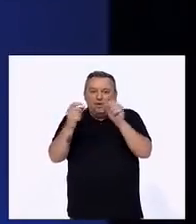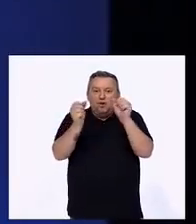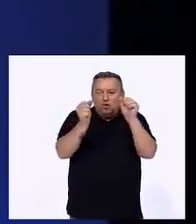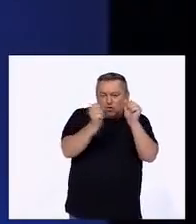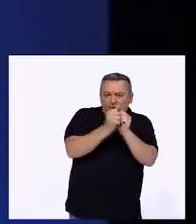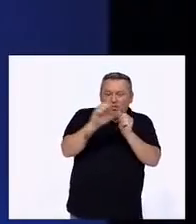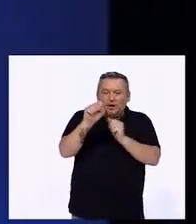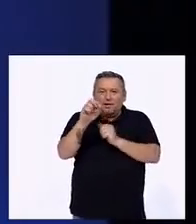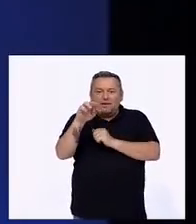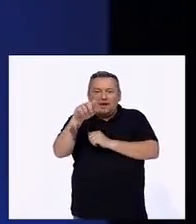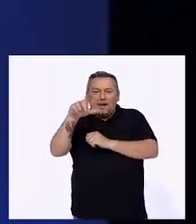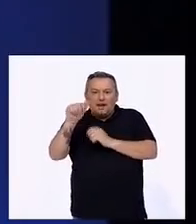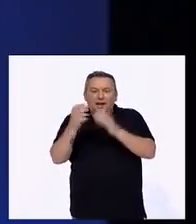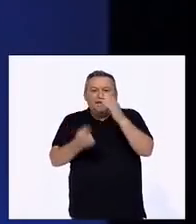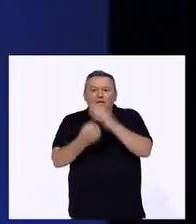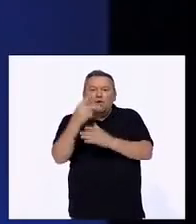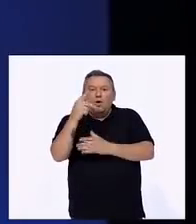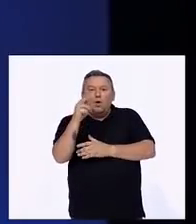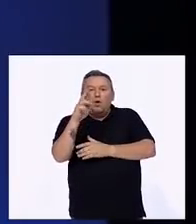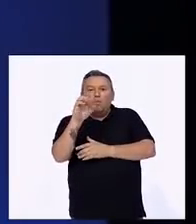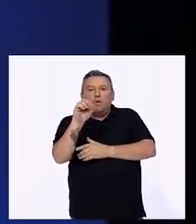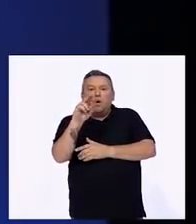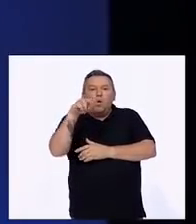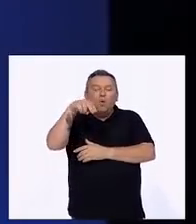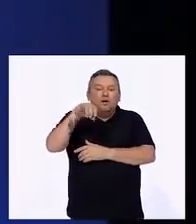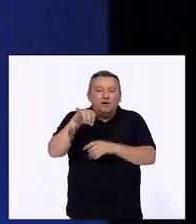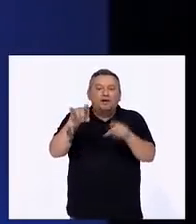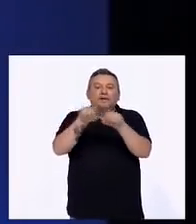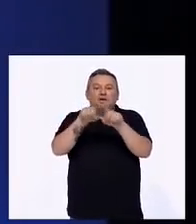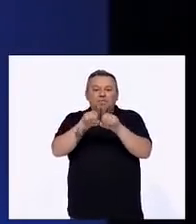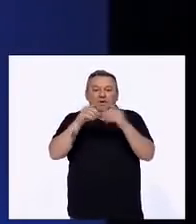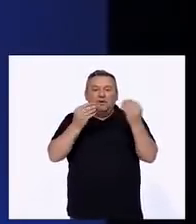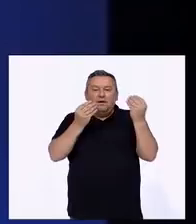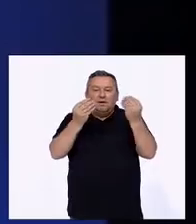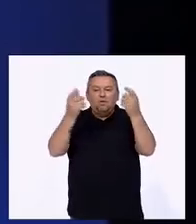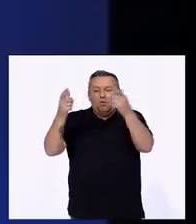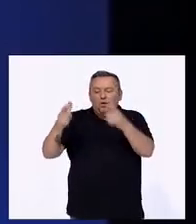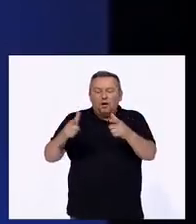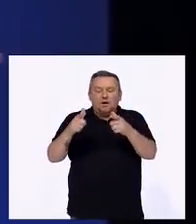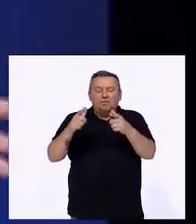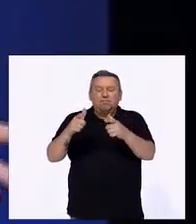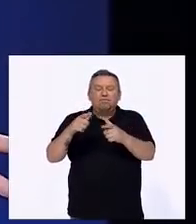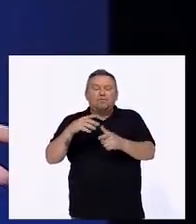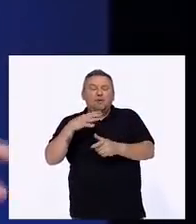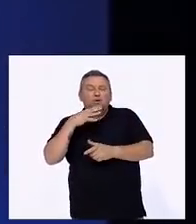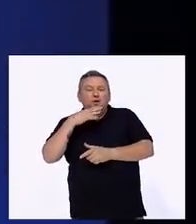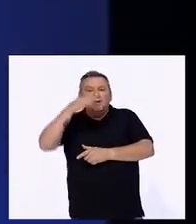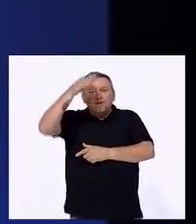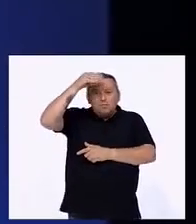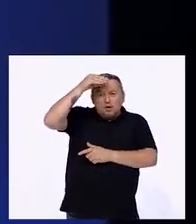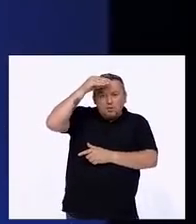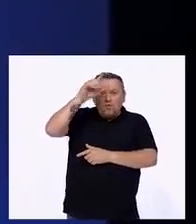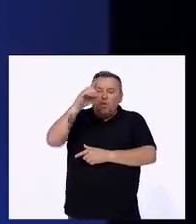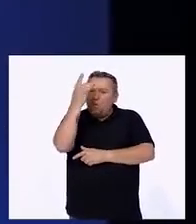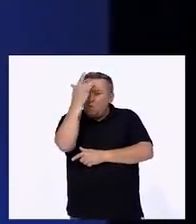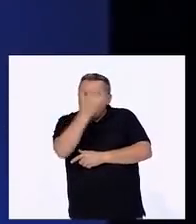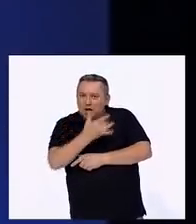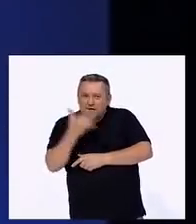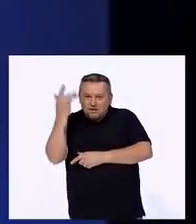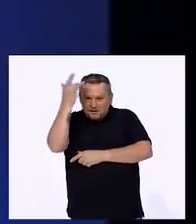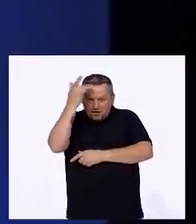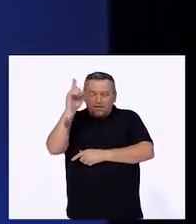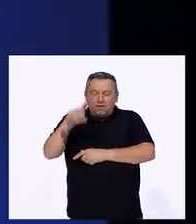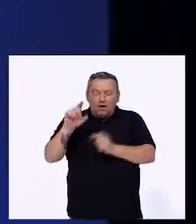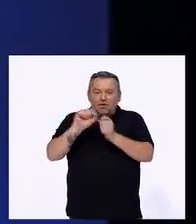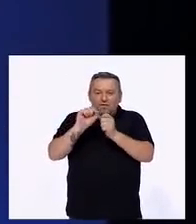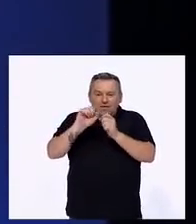companheira dele, eles criaram o ProUni. Né, eles garantiram a democratização do espaço de produção de conhecimento. Então, esse é o Haddad. É o homem que criou mais